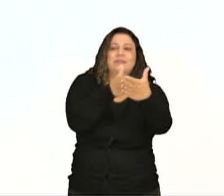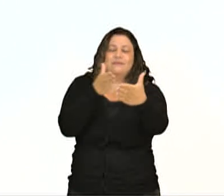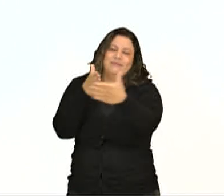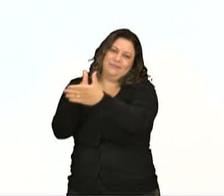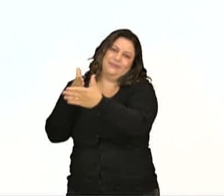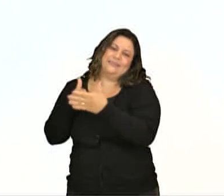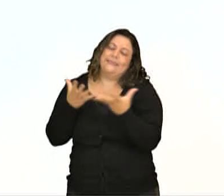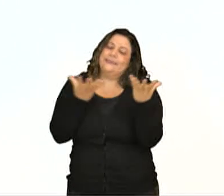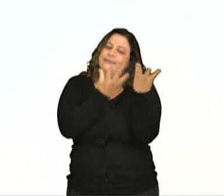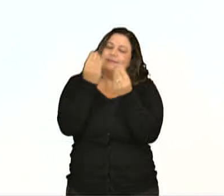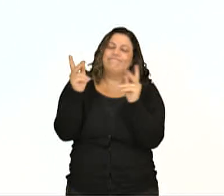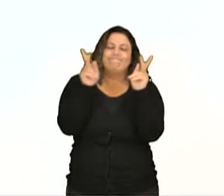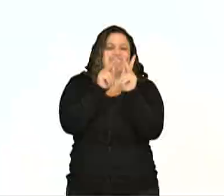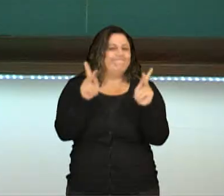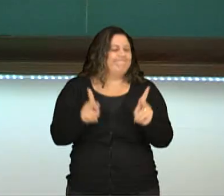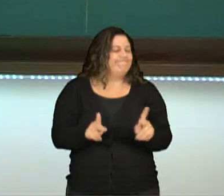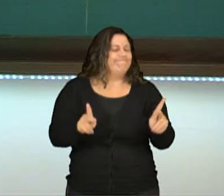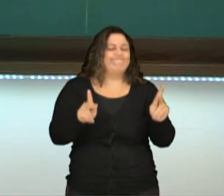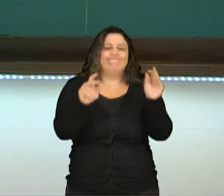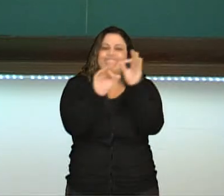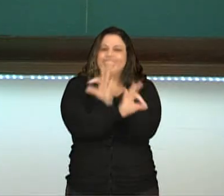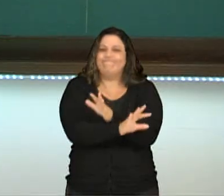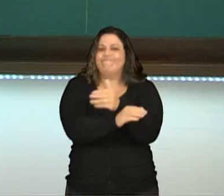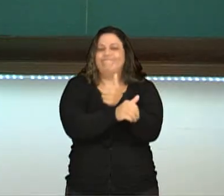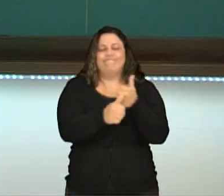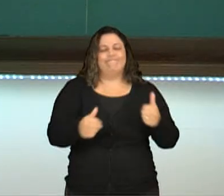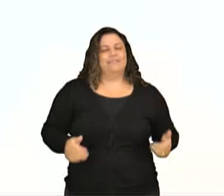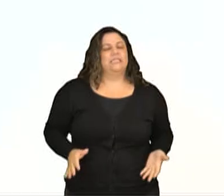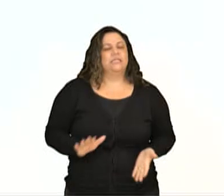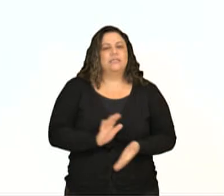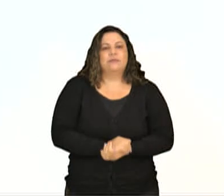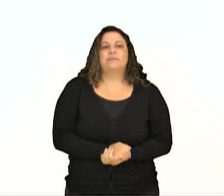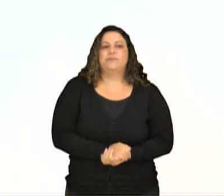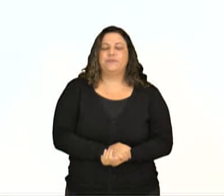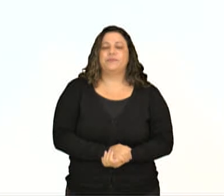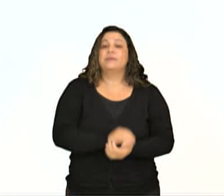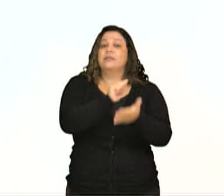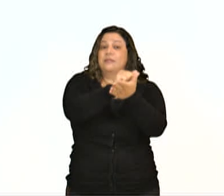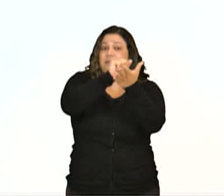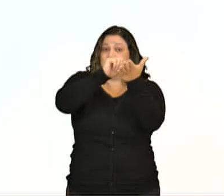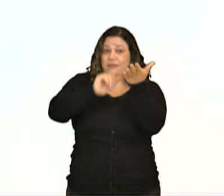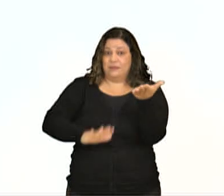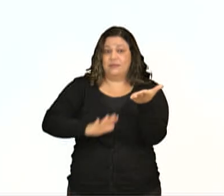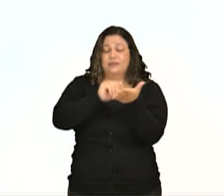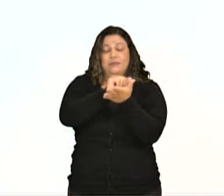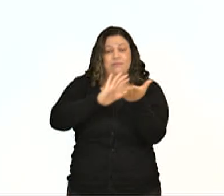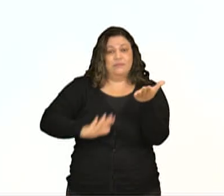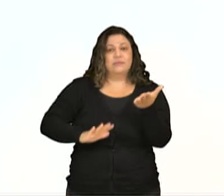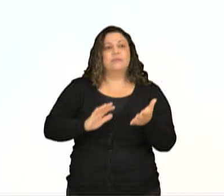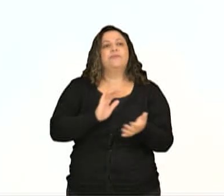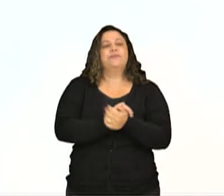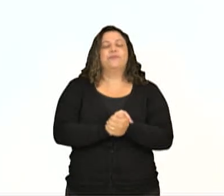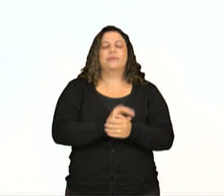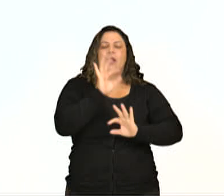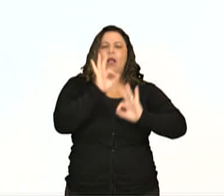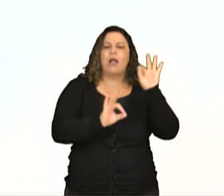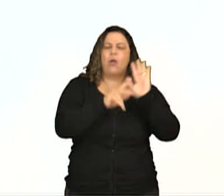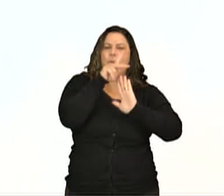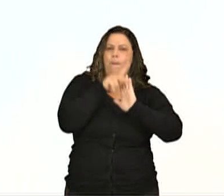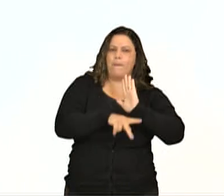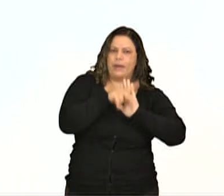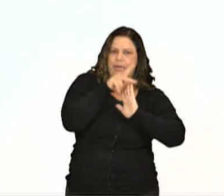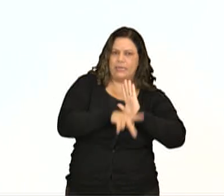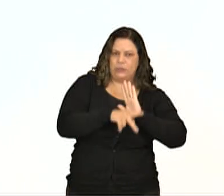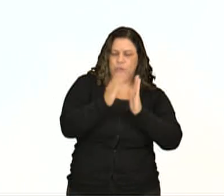essa paz acontecer efetivamente. Exercício para você. O plano de partilha da Palestina